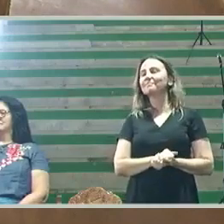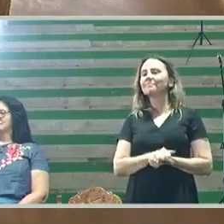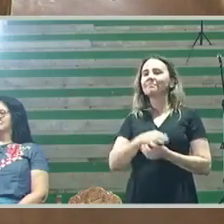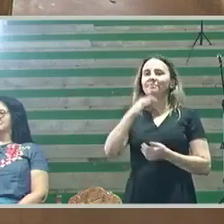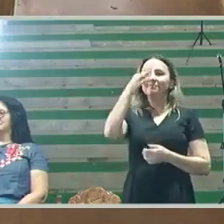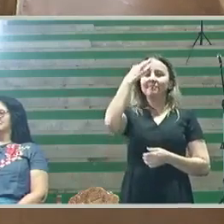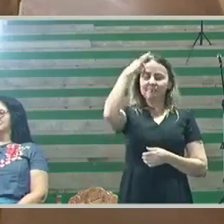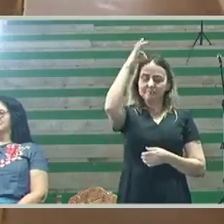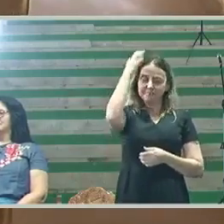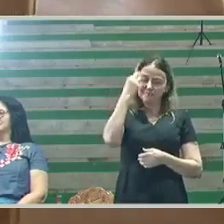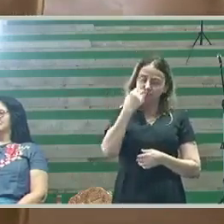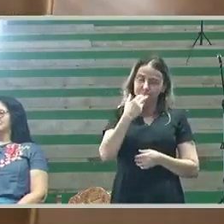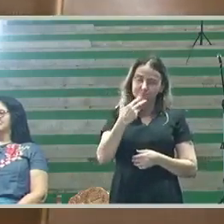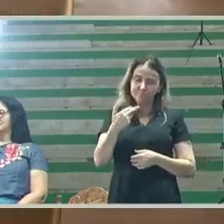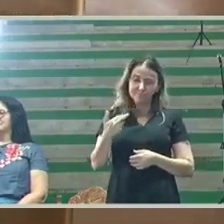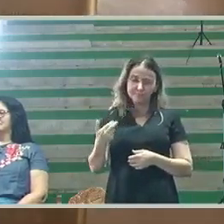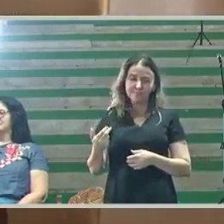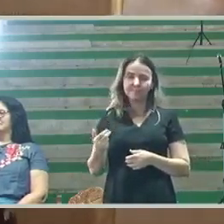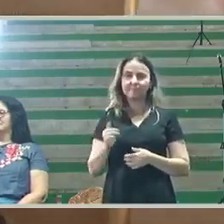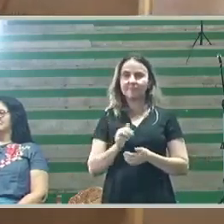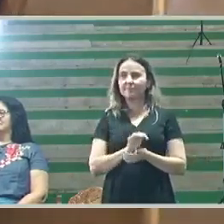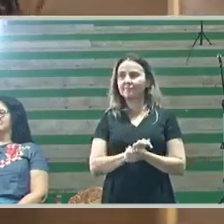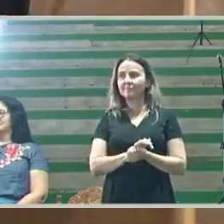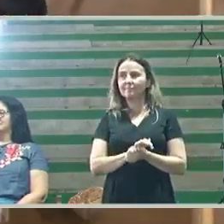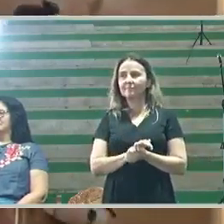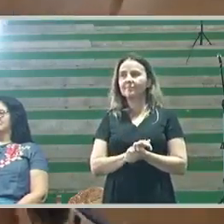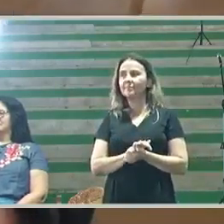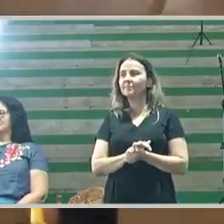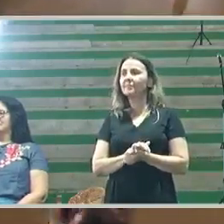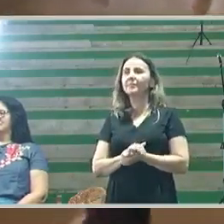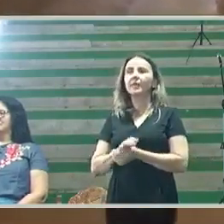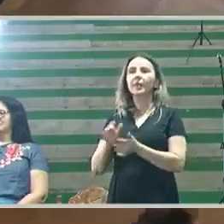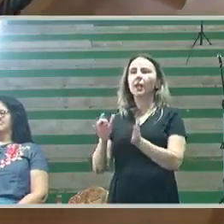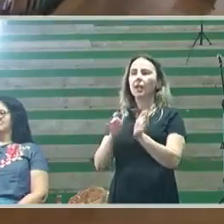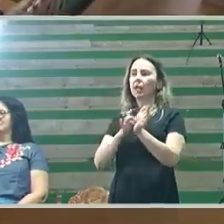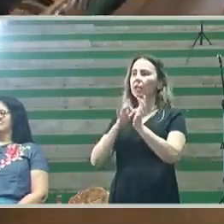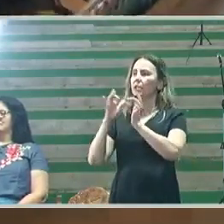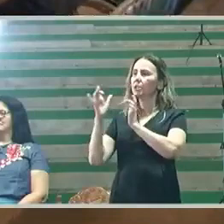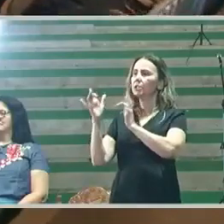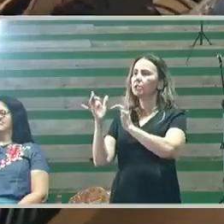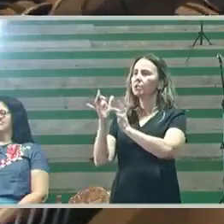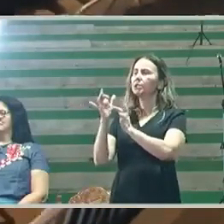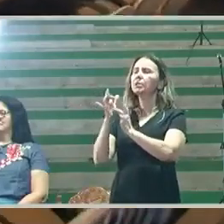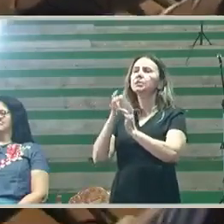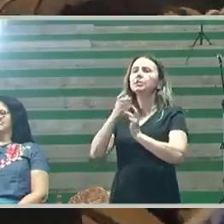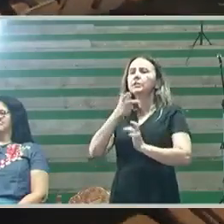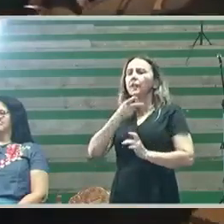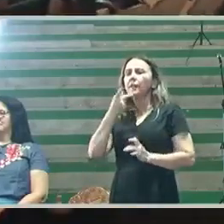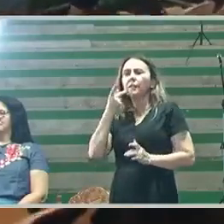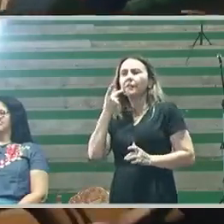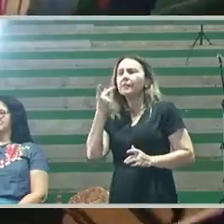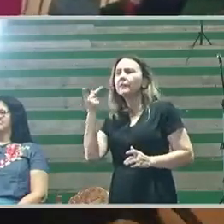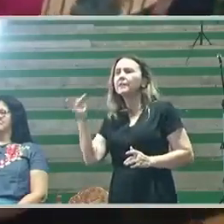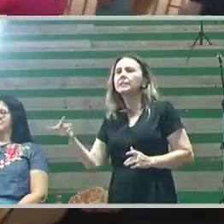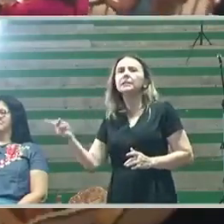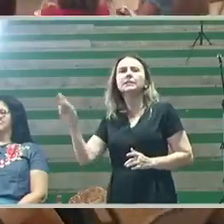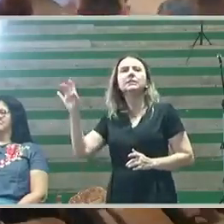Checa, Jesus, começa a pegar crente aqui agora, vai, Jesus. Pega.